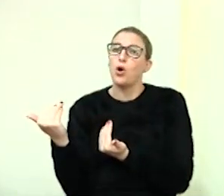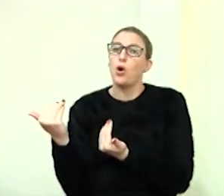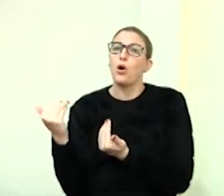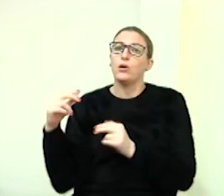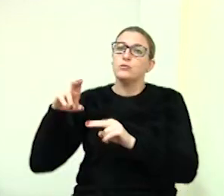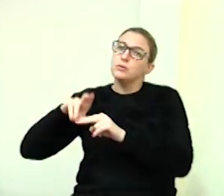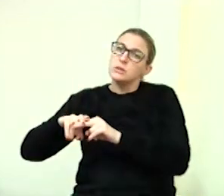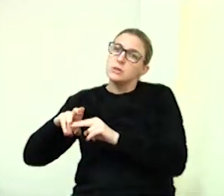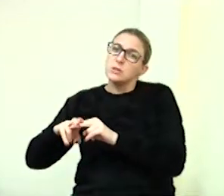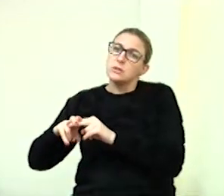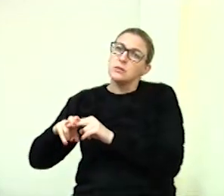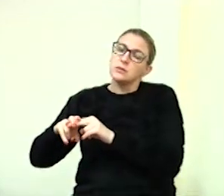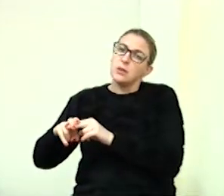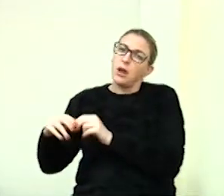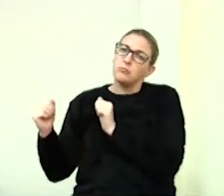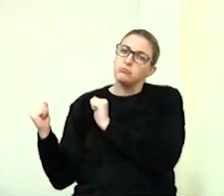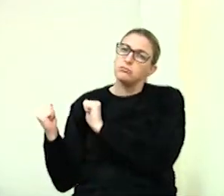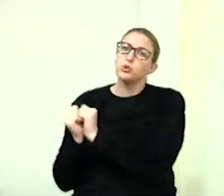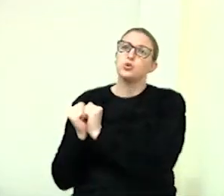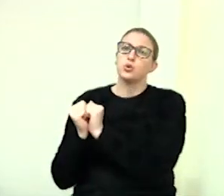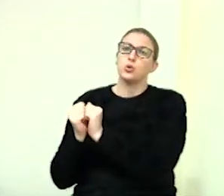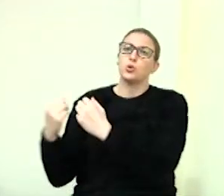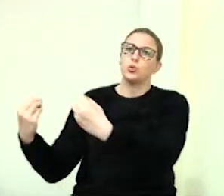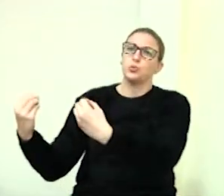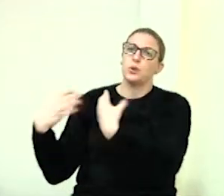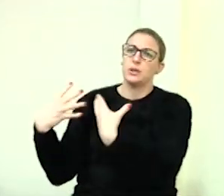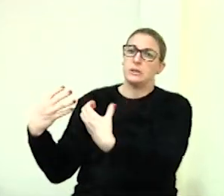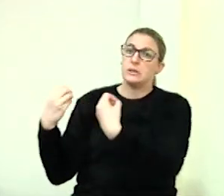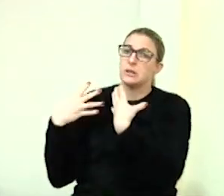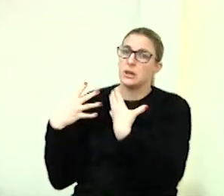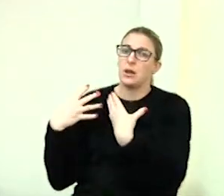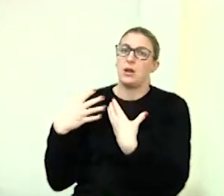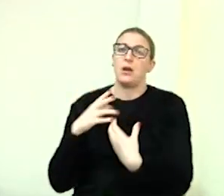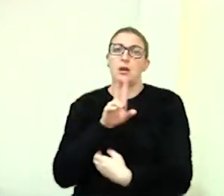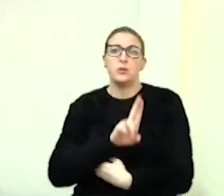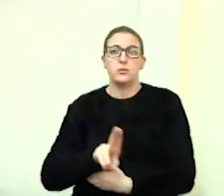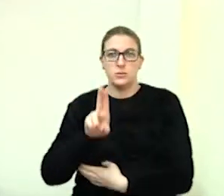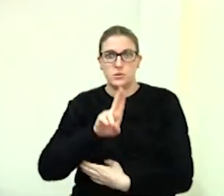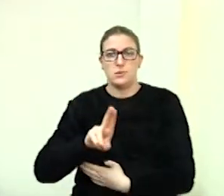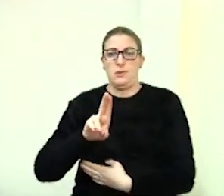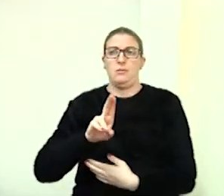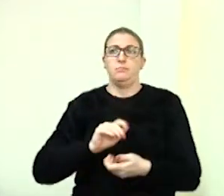sentar do nosso lado e nos ensinar a usar.